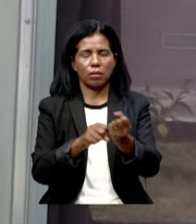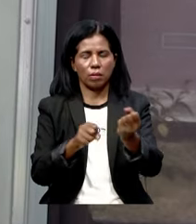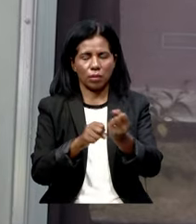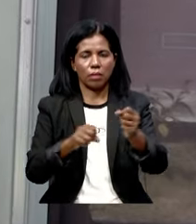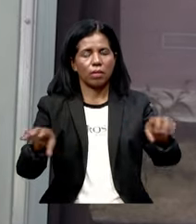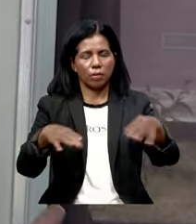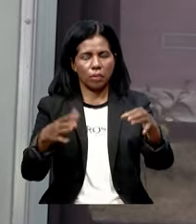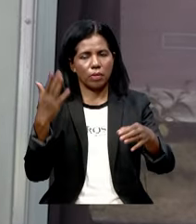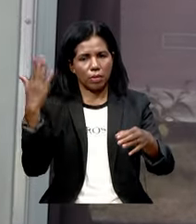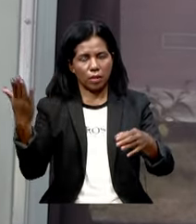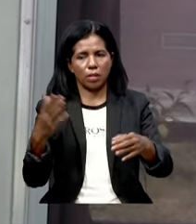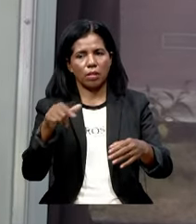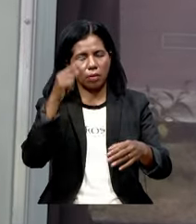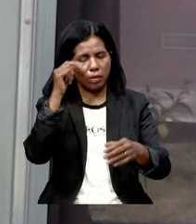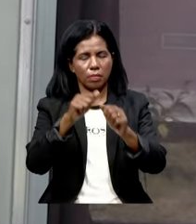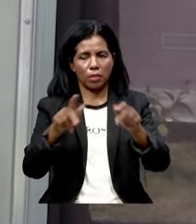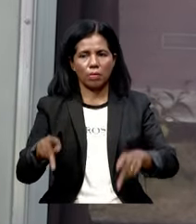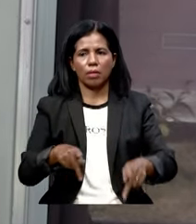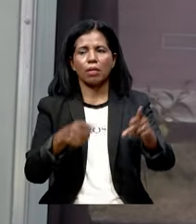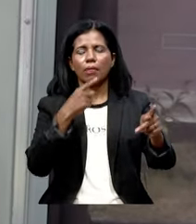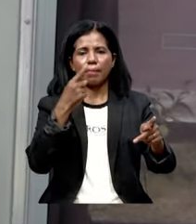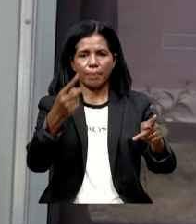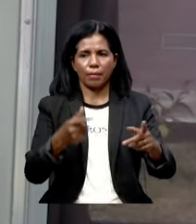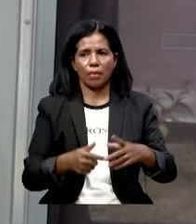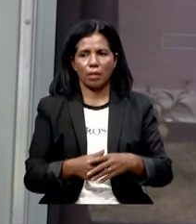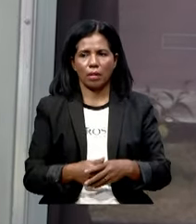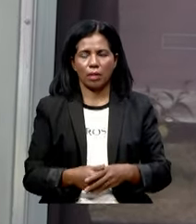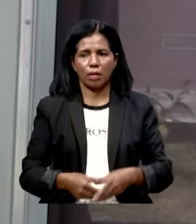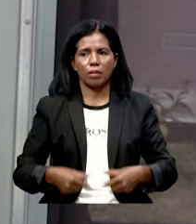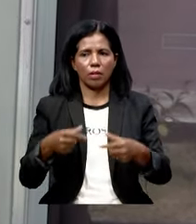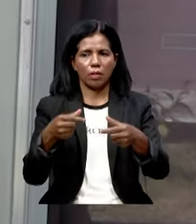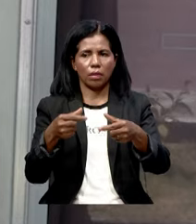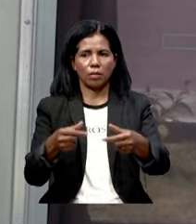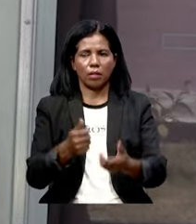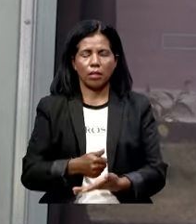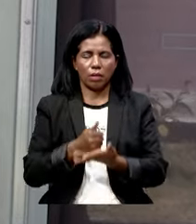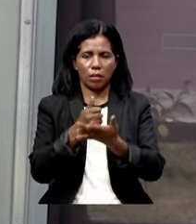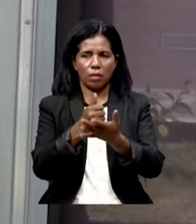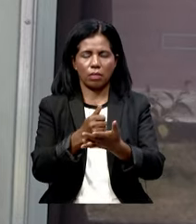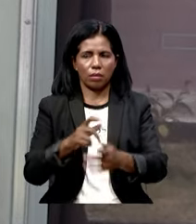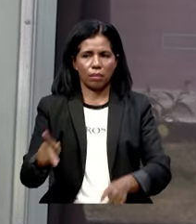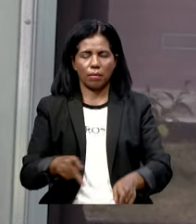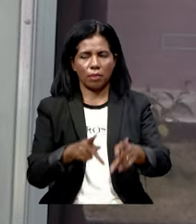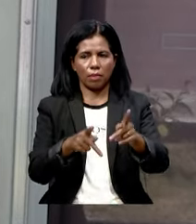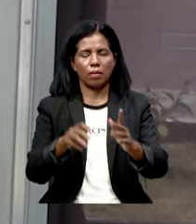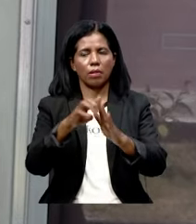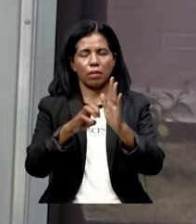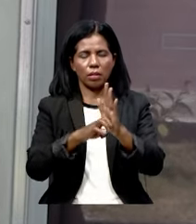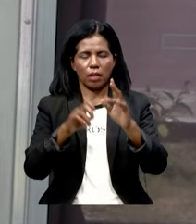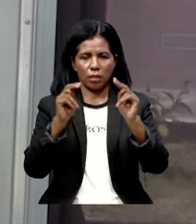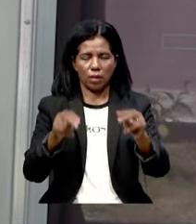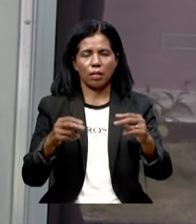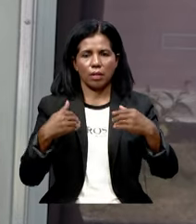de serviço de administração pública né onde ele fornece atendimento ba público né estado tem que